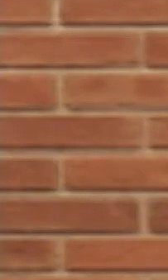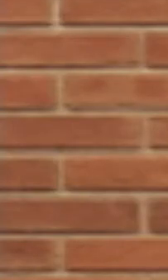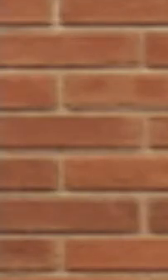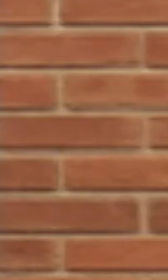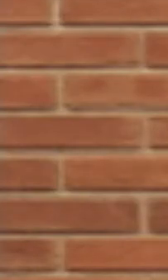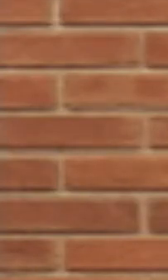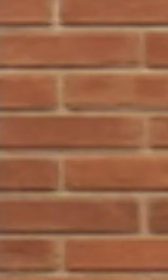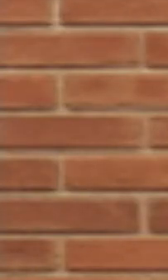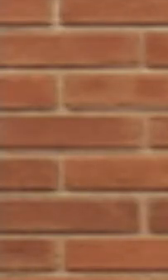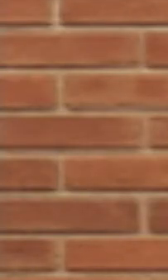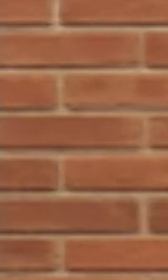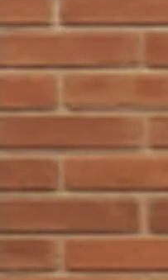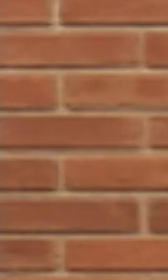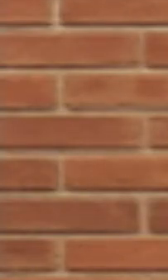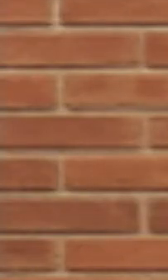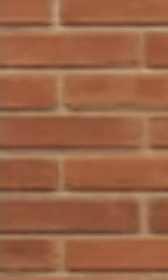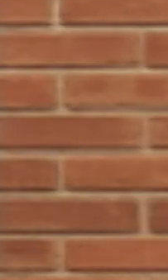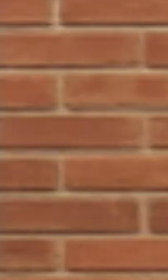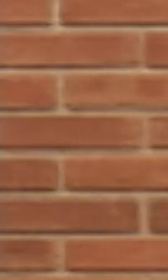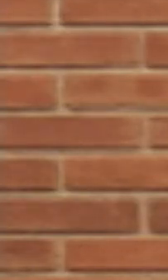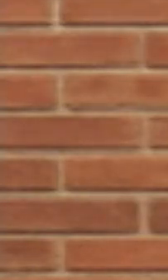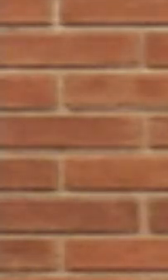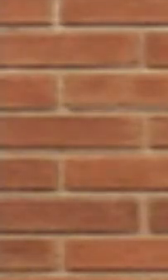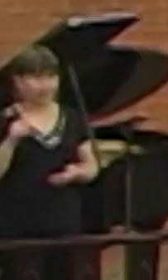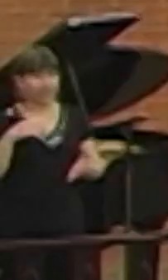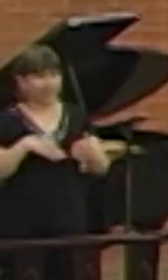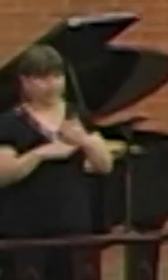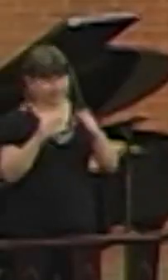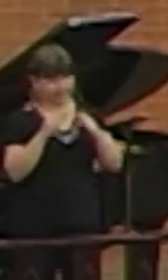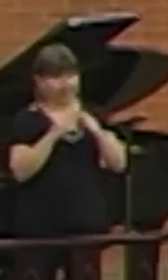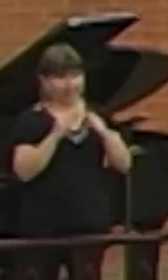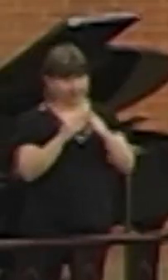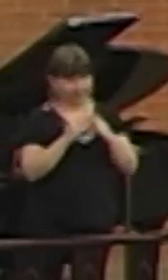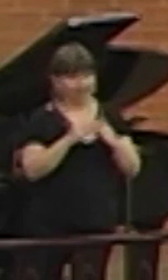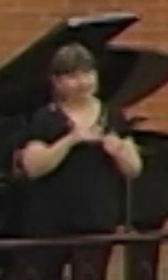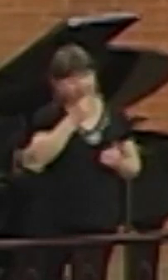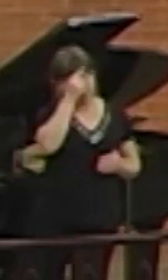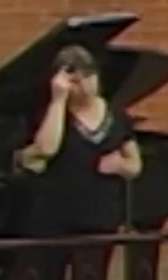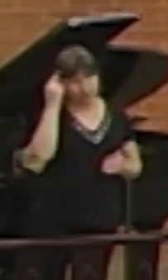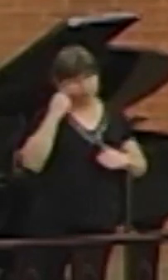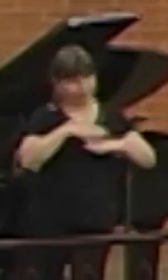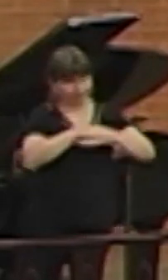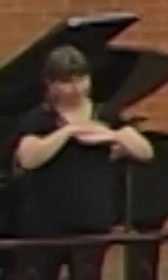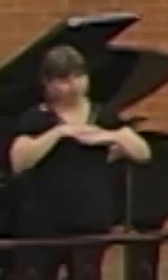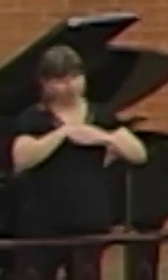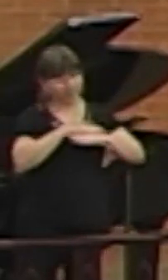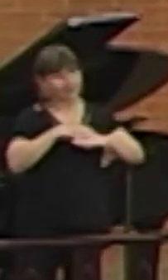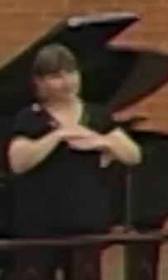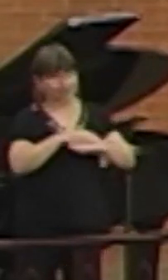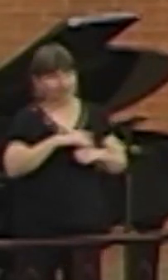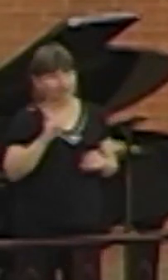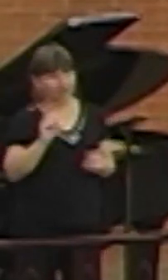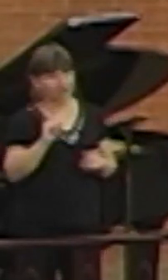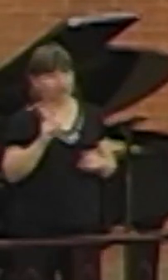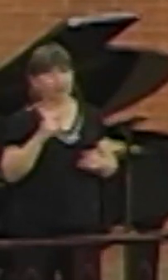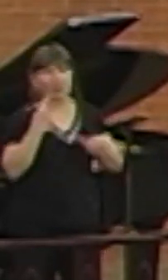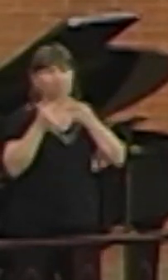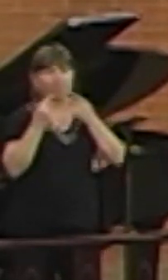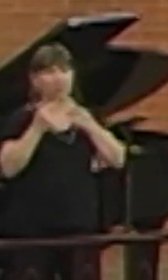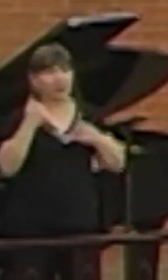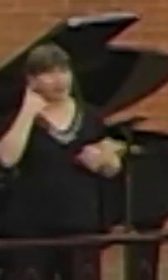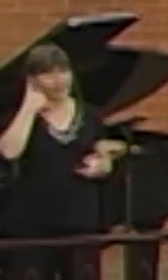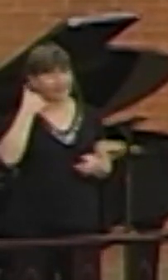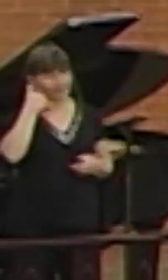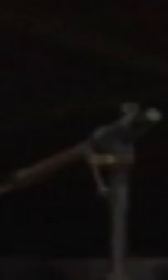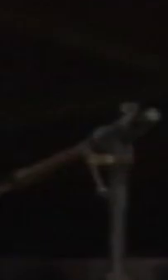prefiro ir lá na casa da pessoa e falar com Fernando conversar com ele do que usar o telefone